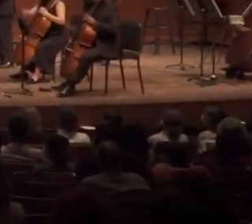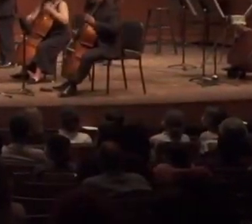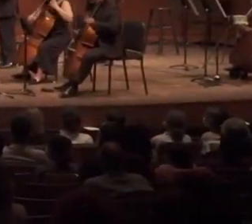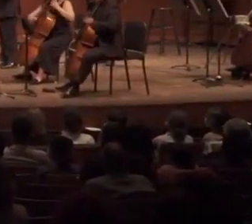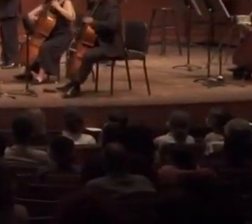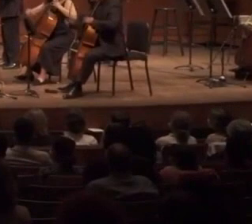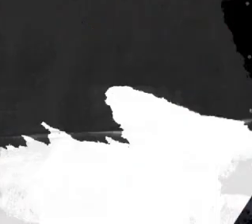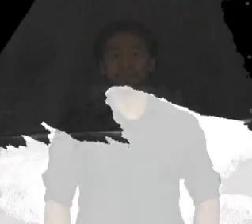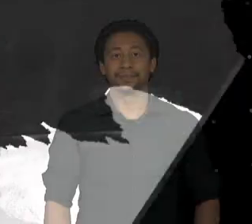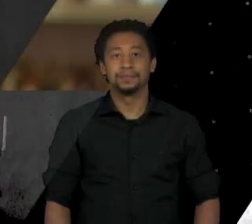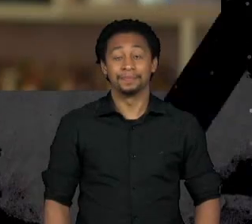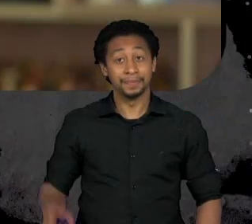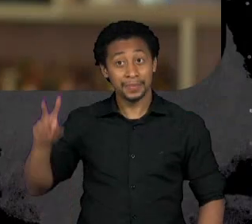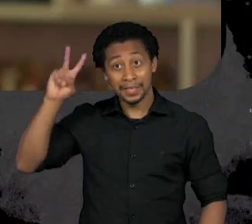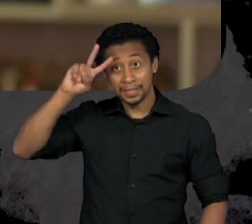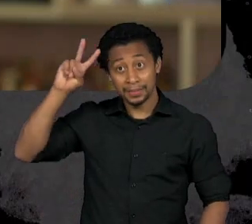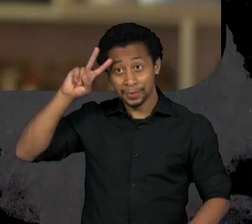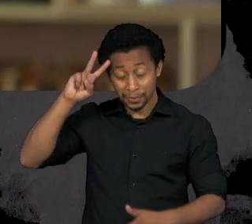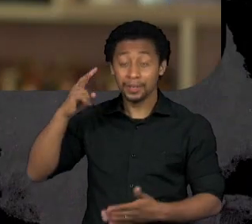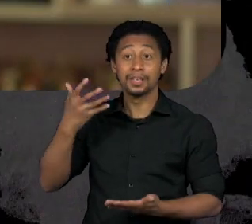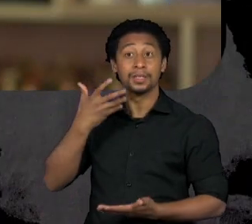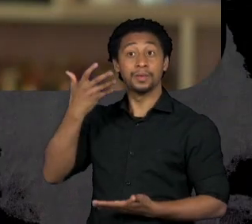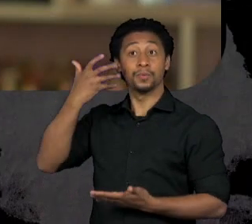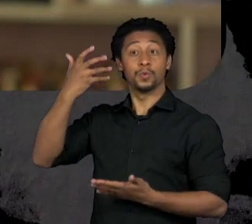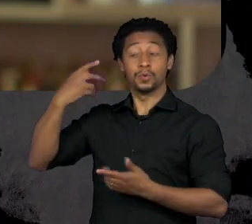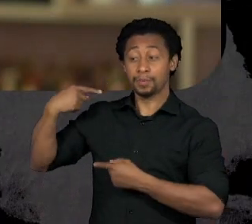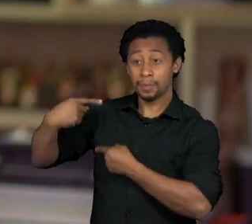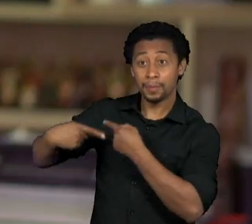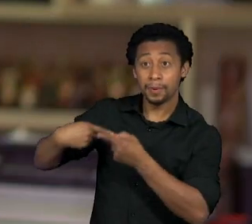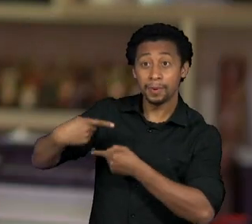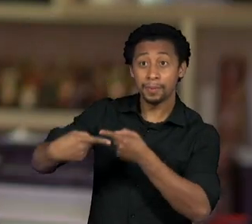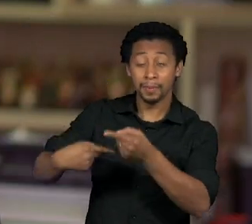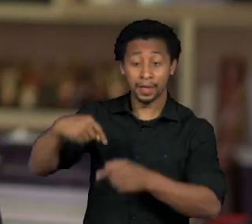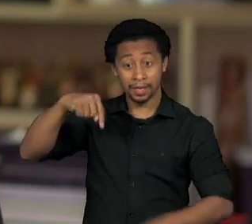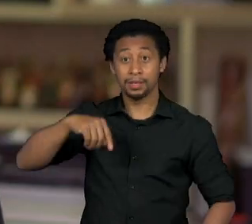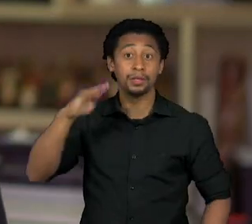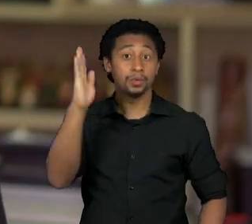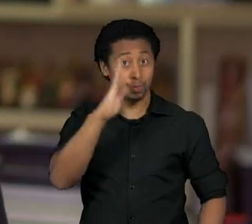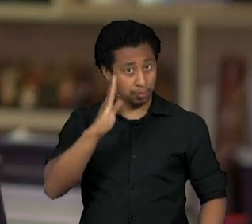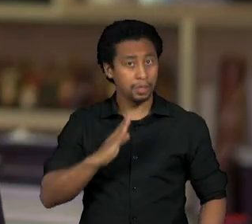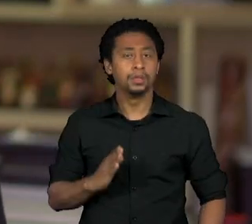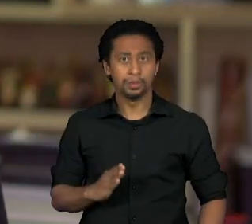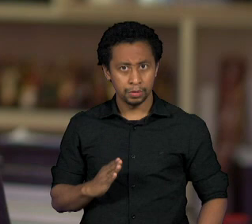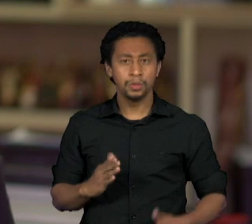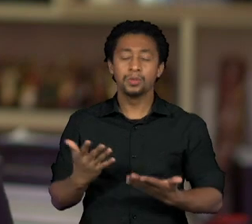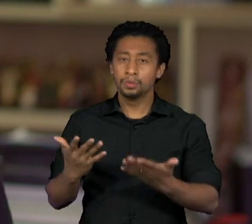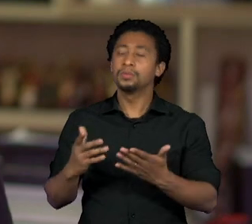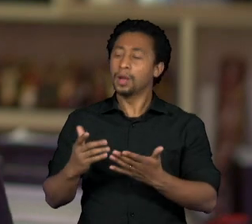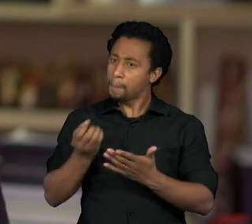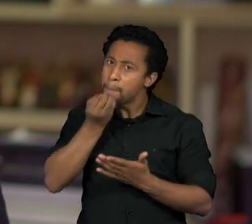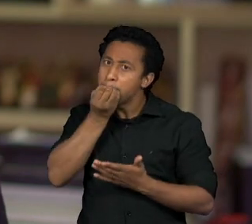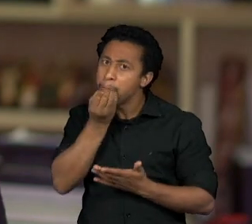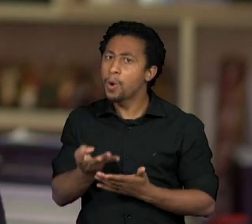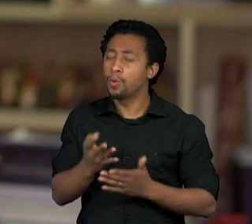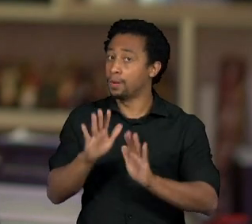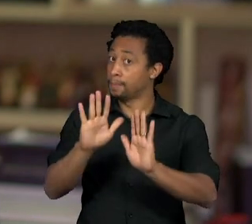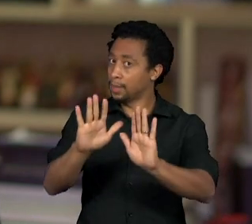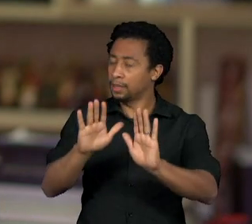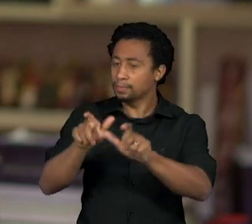A história da música clássica no Brasil, ela é muito embranquecida e ela oculta